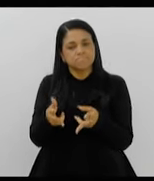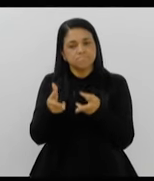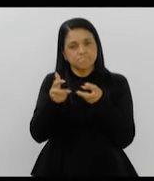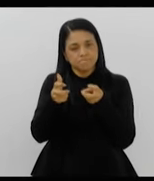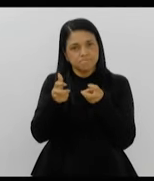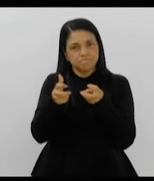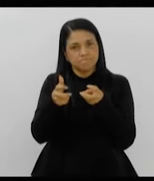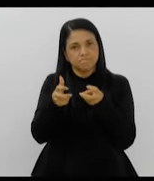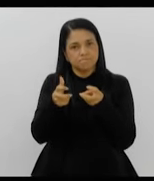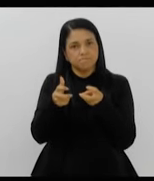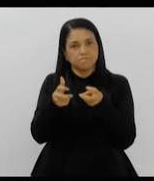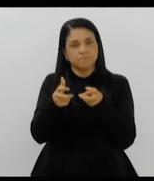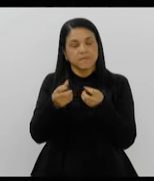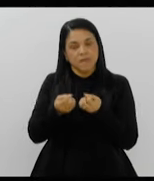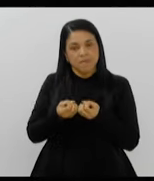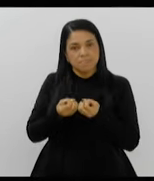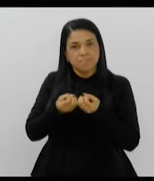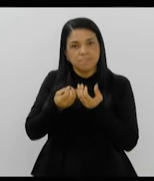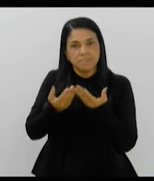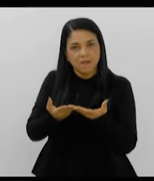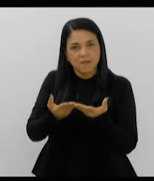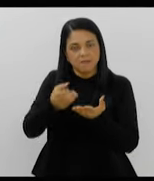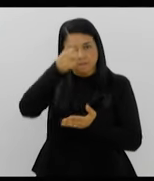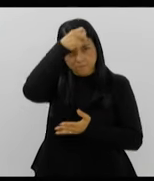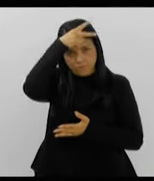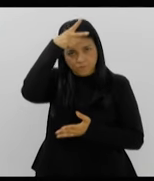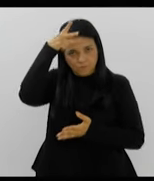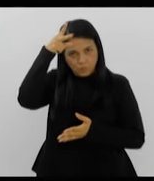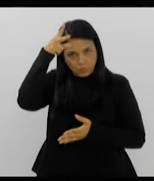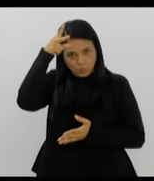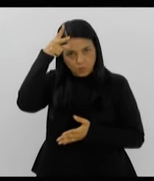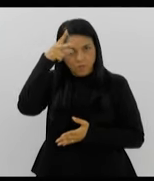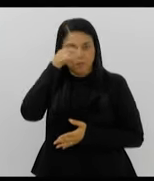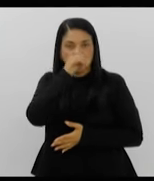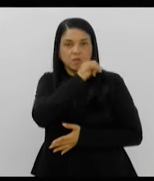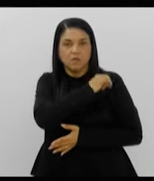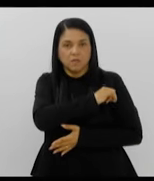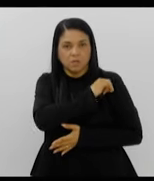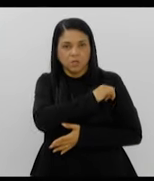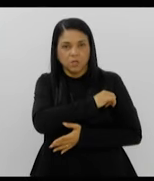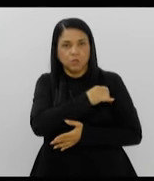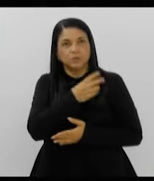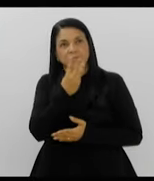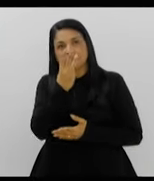ponta a entrega que a Prefeitura do Rio fez nos últimos